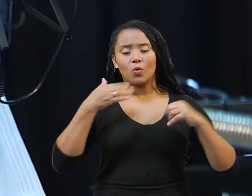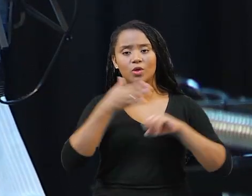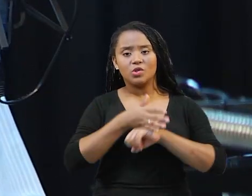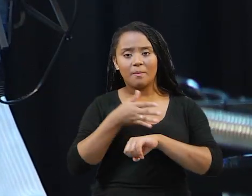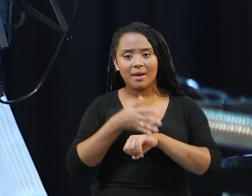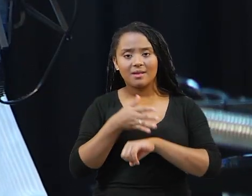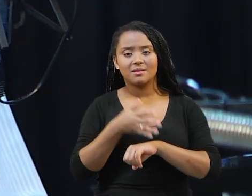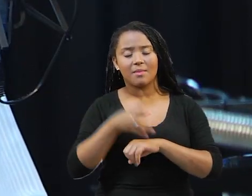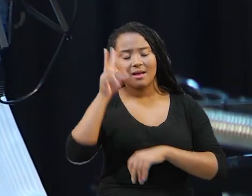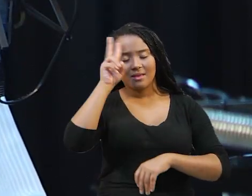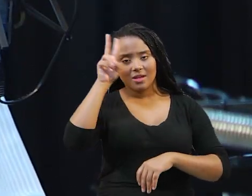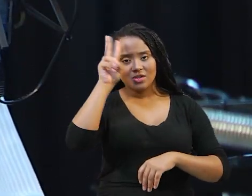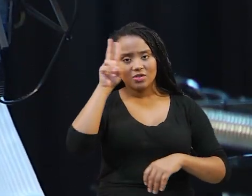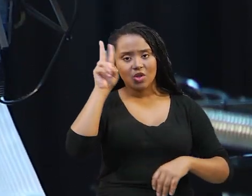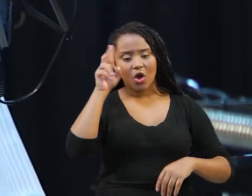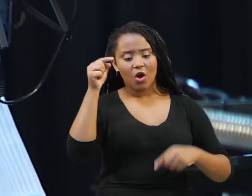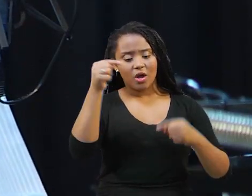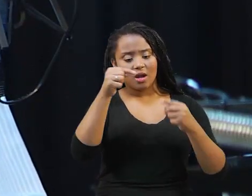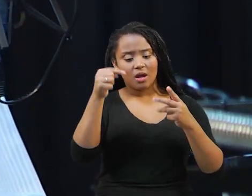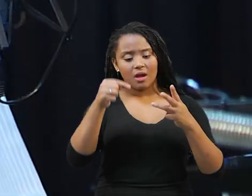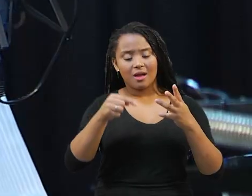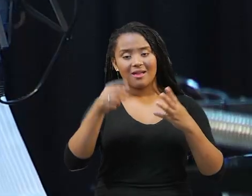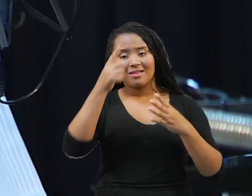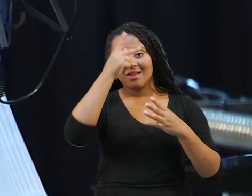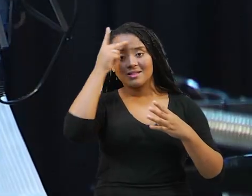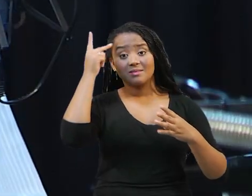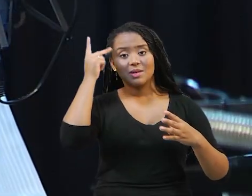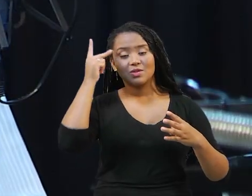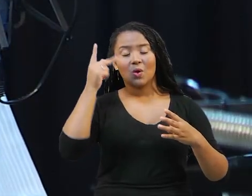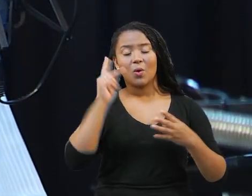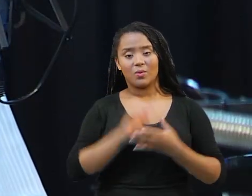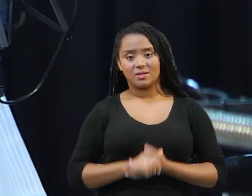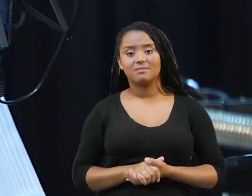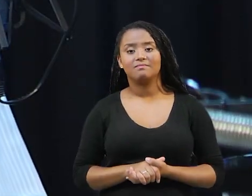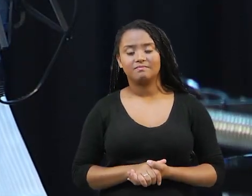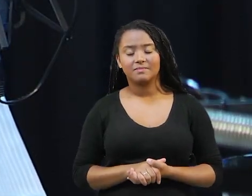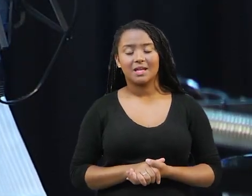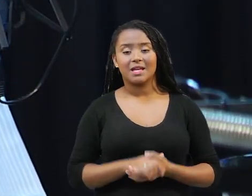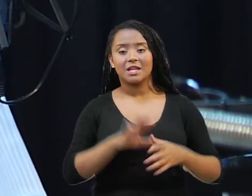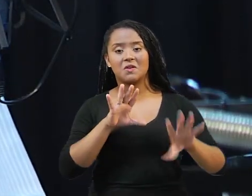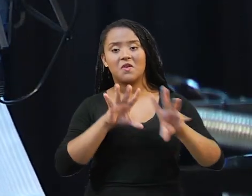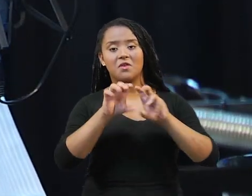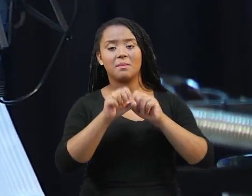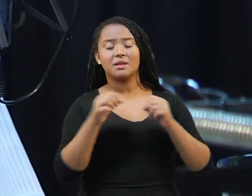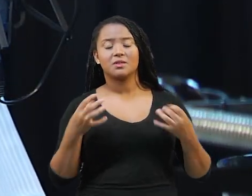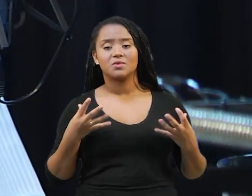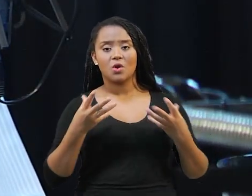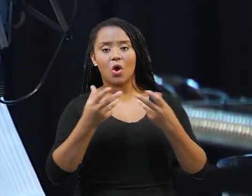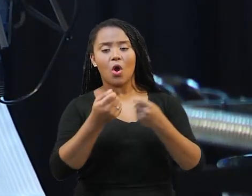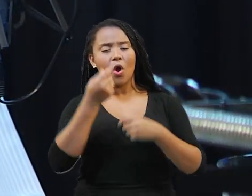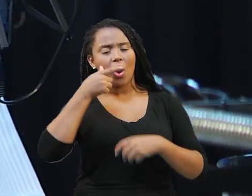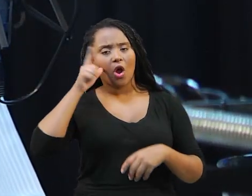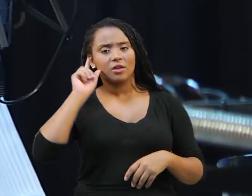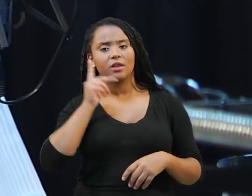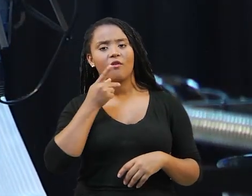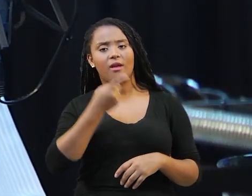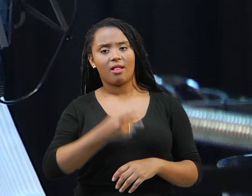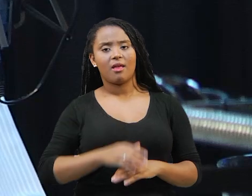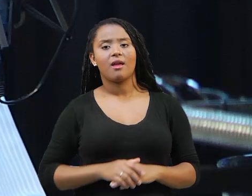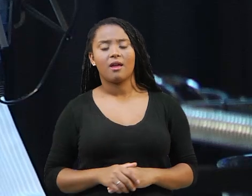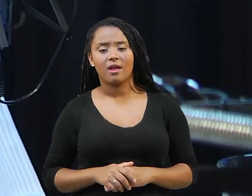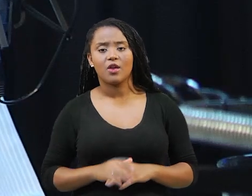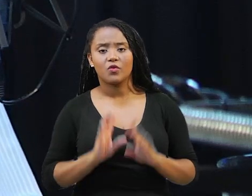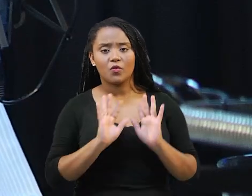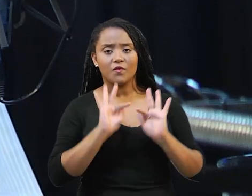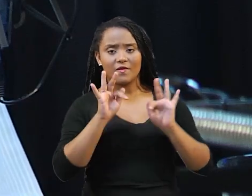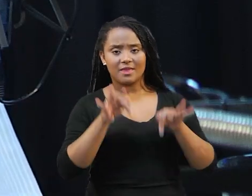Então, orgulho de fazer parte dessas pessoas que oferecem essa formação. Então,